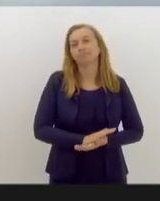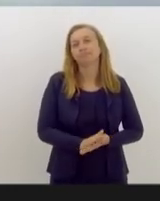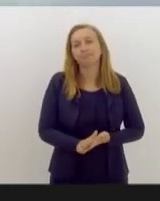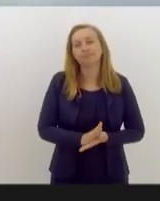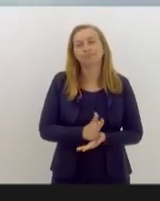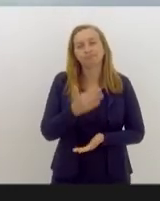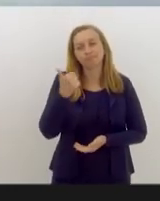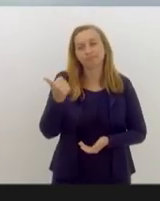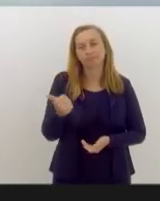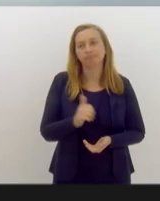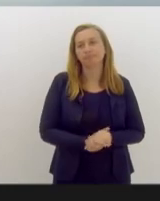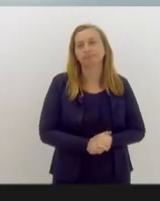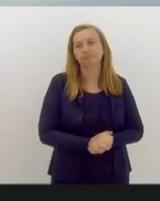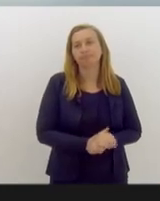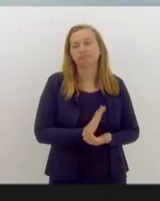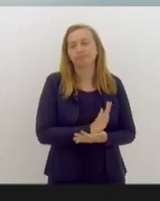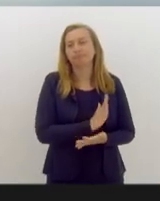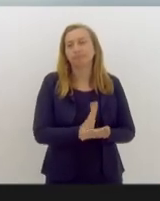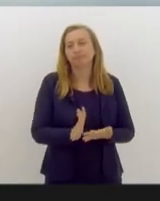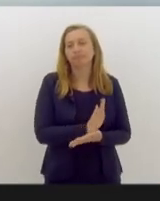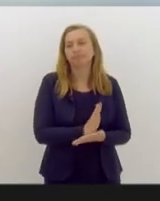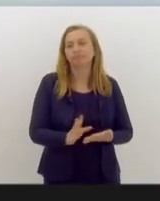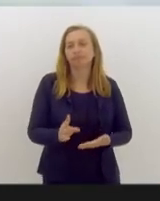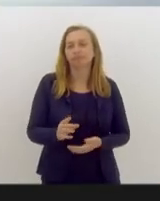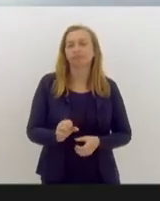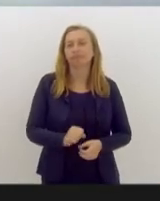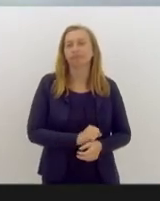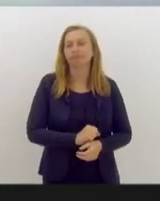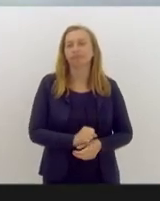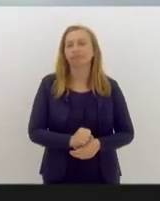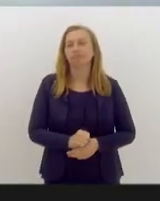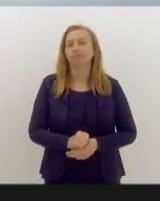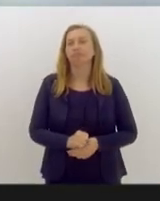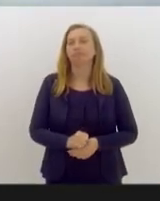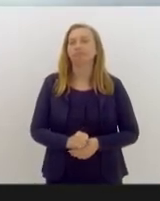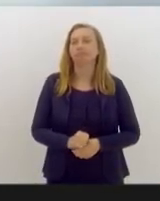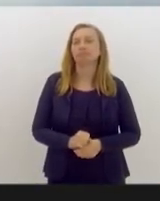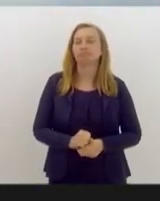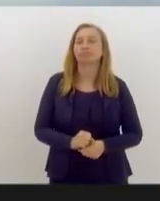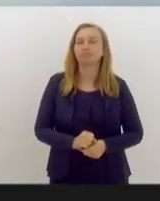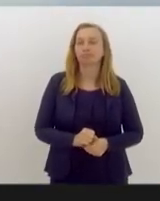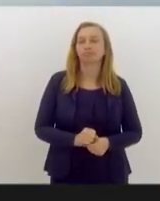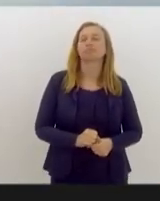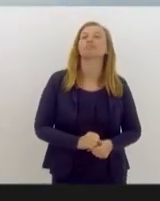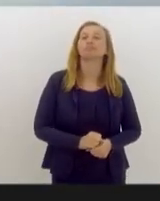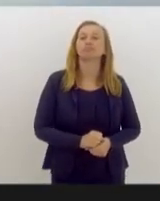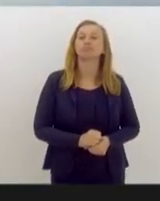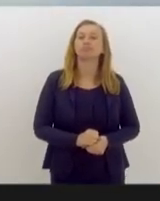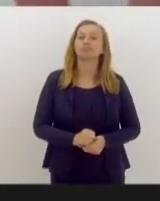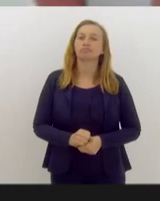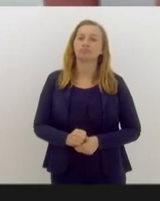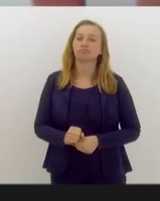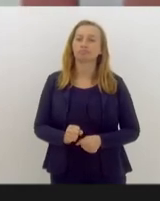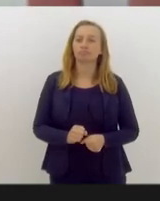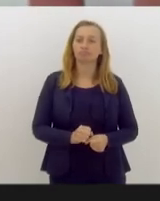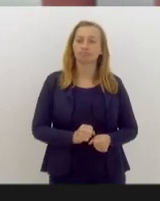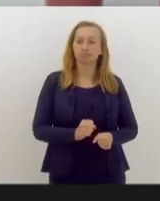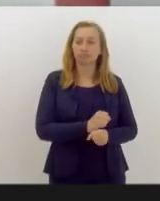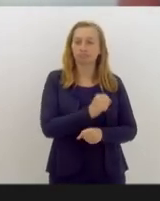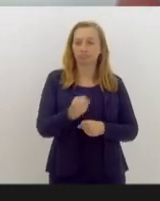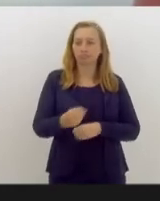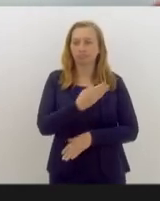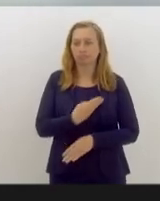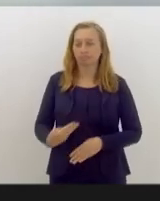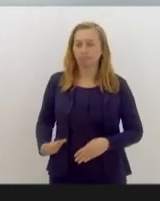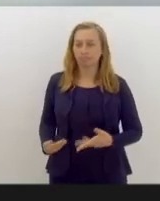da redação, porque muitas vezes o poder público, a partir da publicação desses planos, começa a dizer que alguns direitos individuais